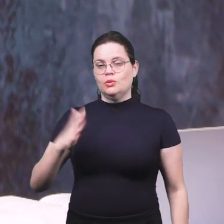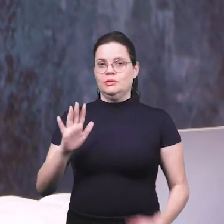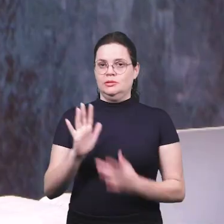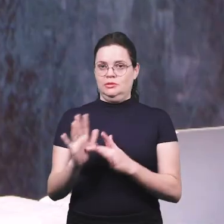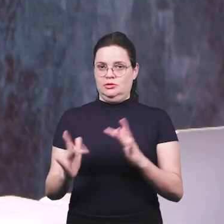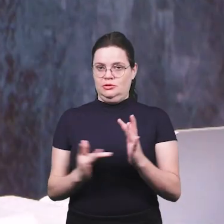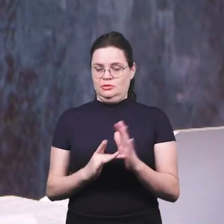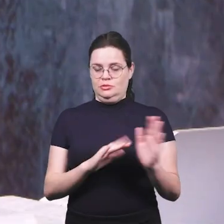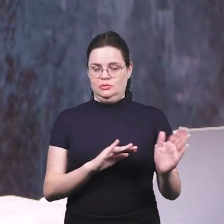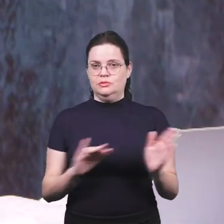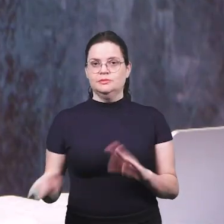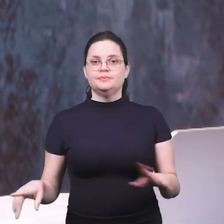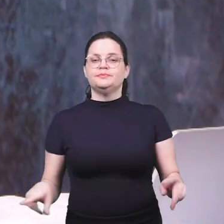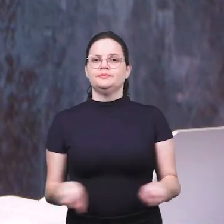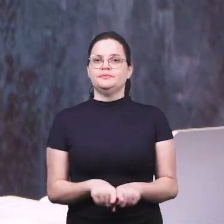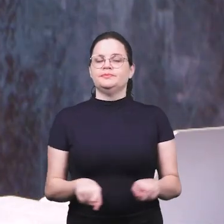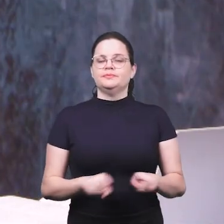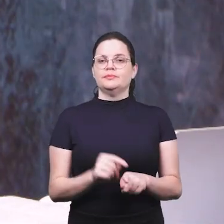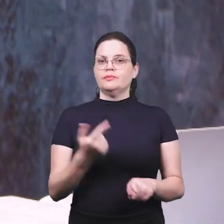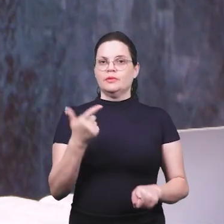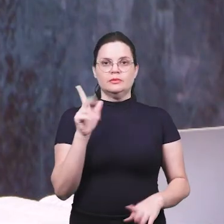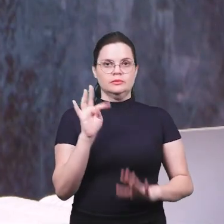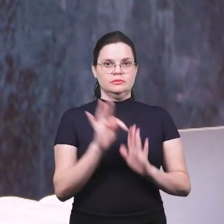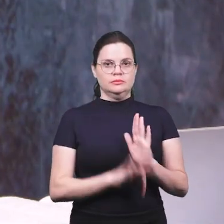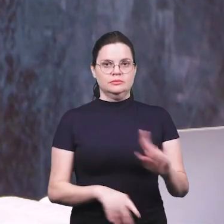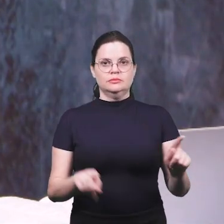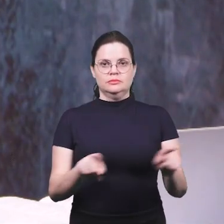questão também, aqui também, outro texto podemos citar aqui